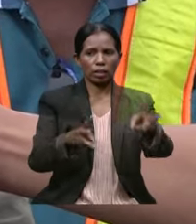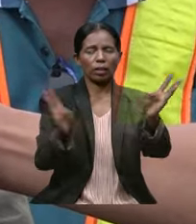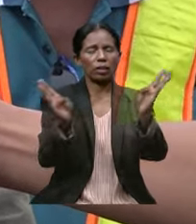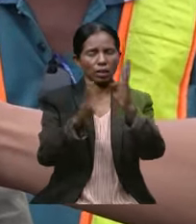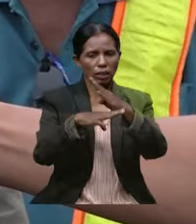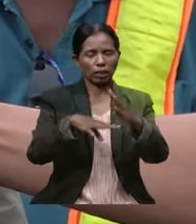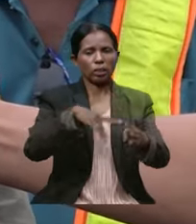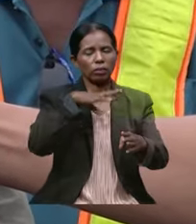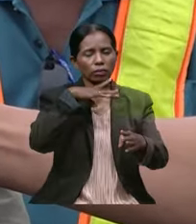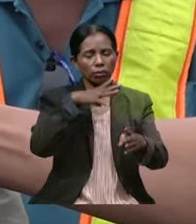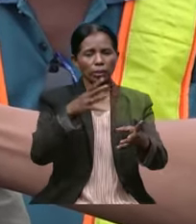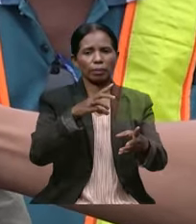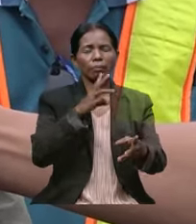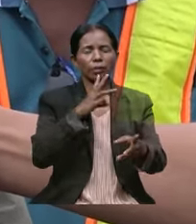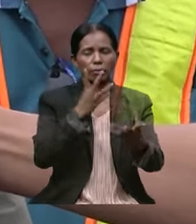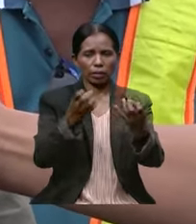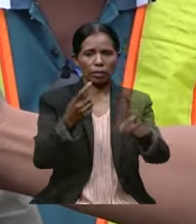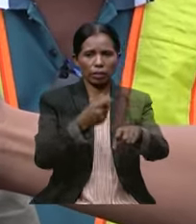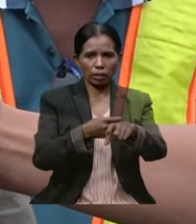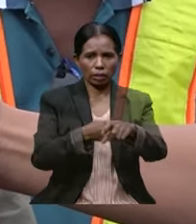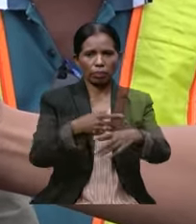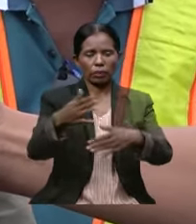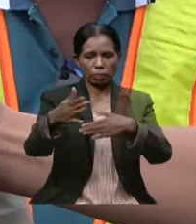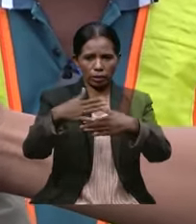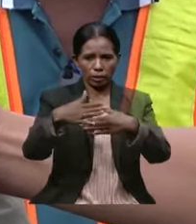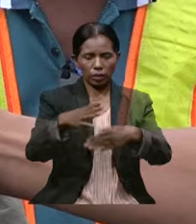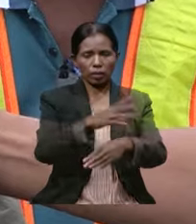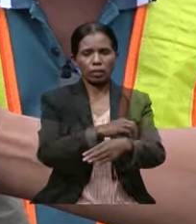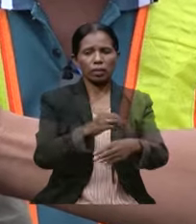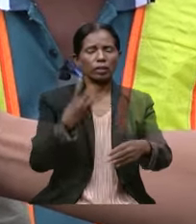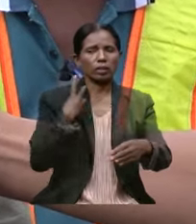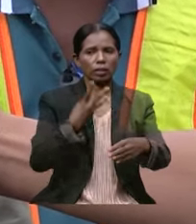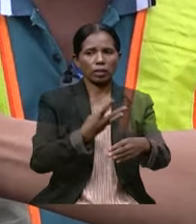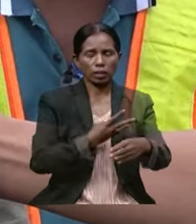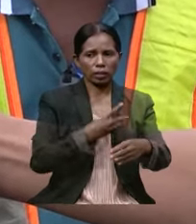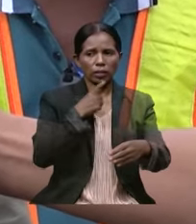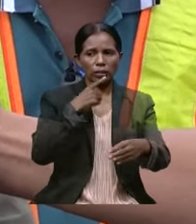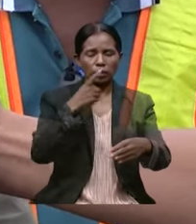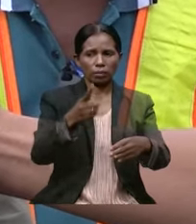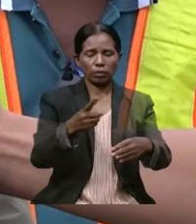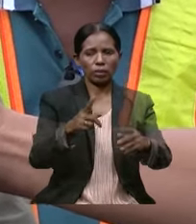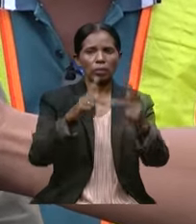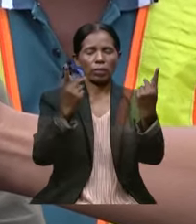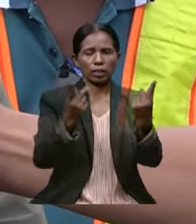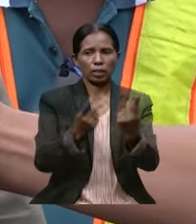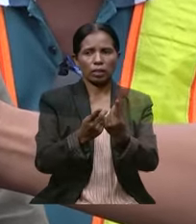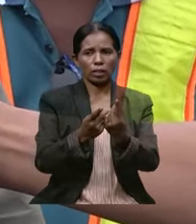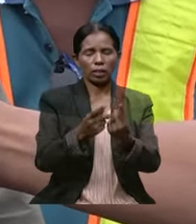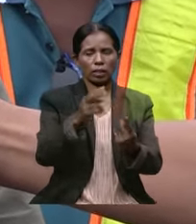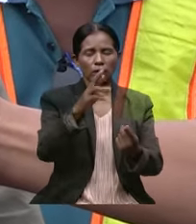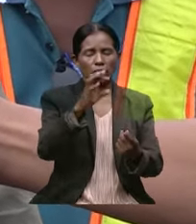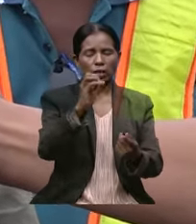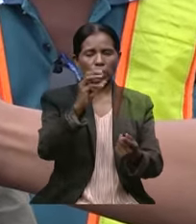tahu entau ia tempo badak ita orientia ona ba orientasaun fo ba kompanya ne be